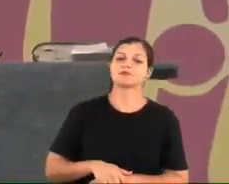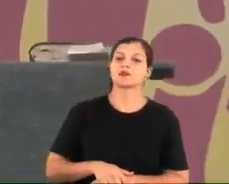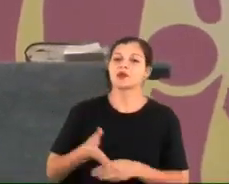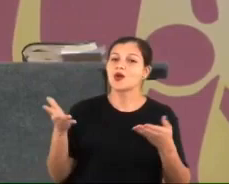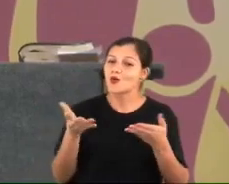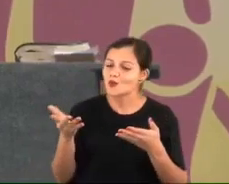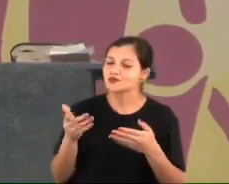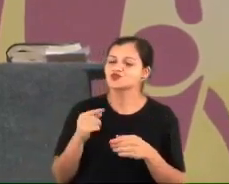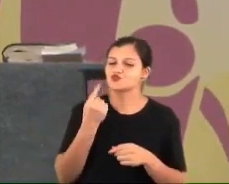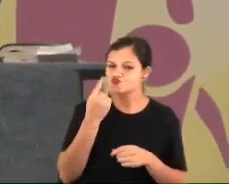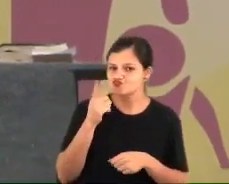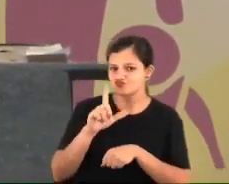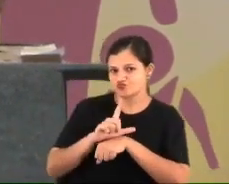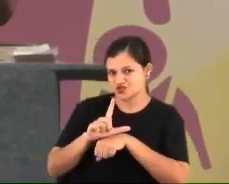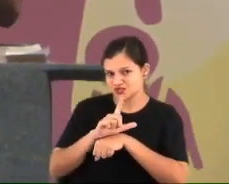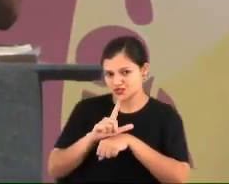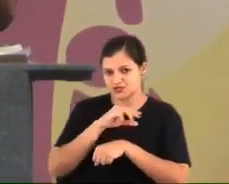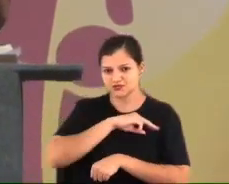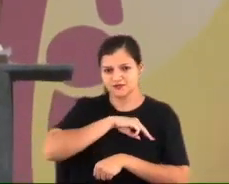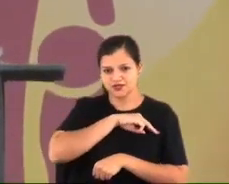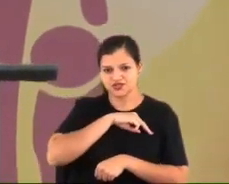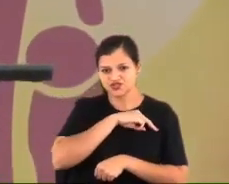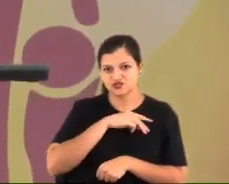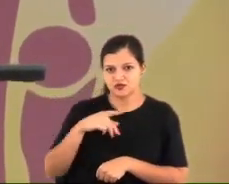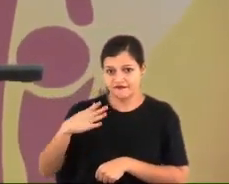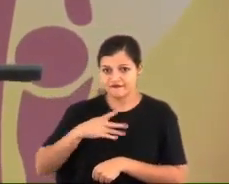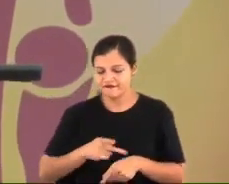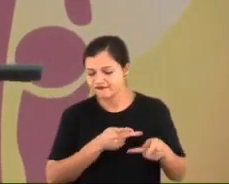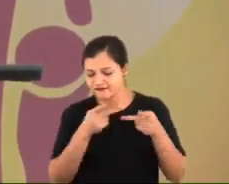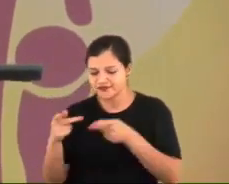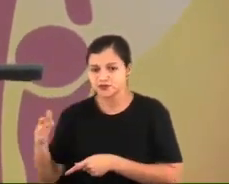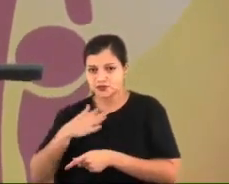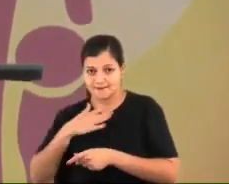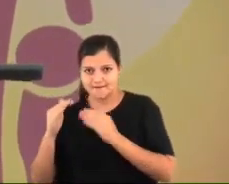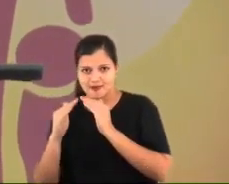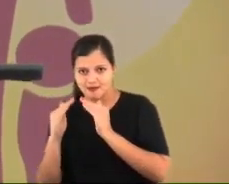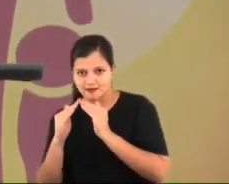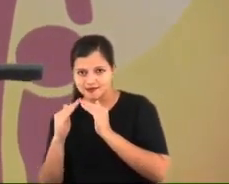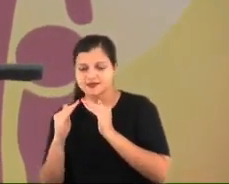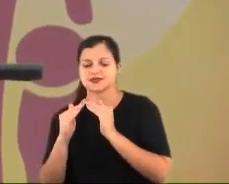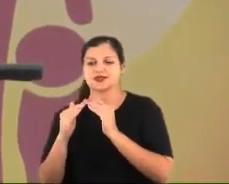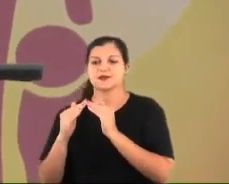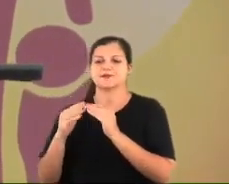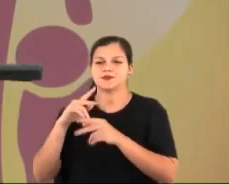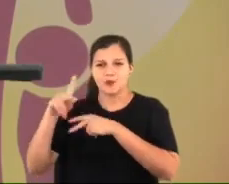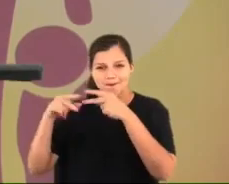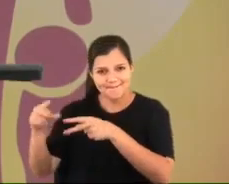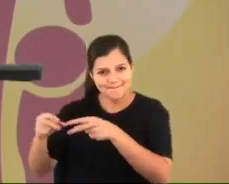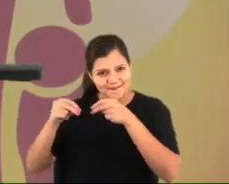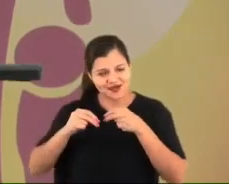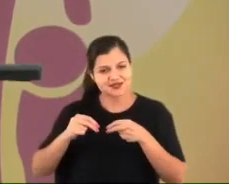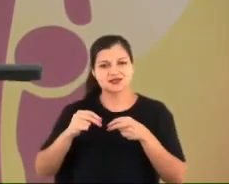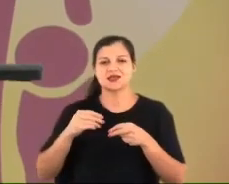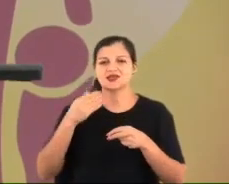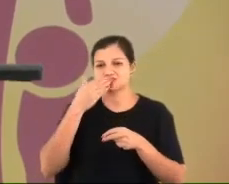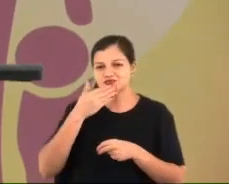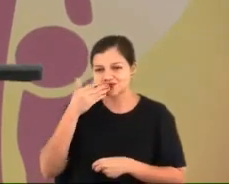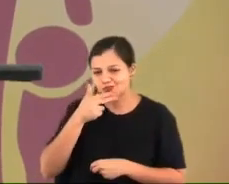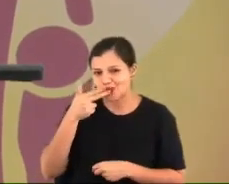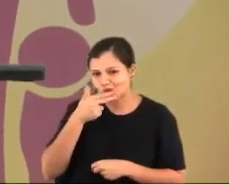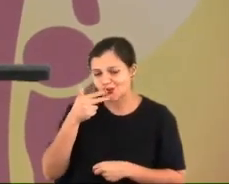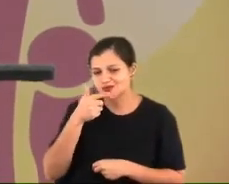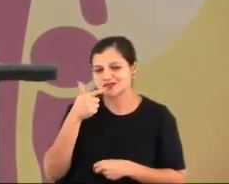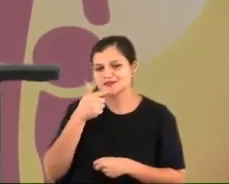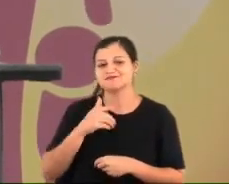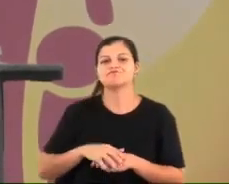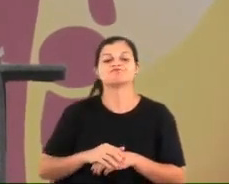lá na minha casa, levou um presentinho para mim com uns docinhos, e estava escrito ali, ele estava levando para todo